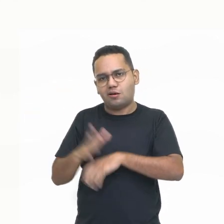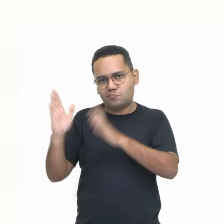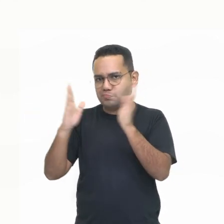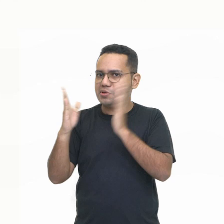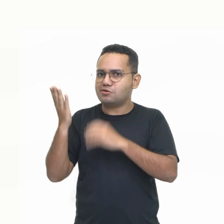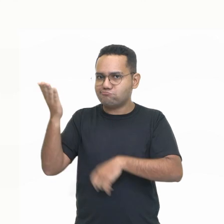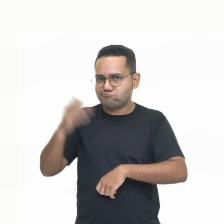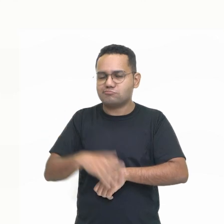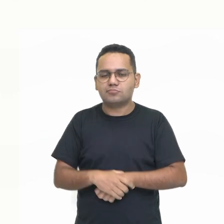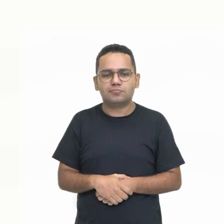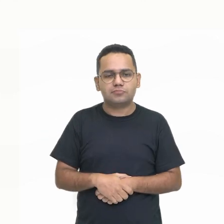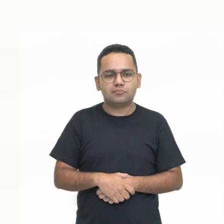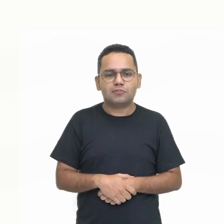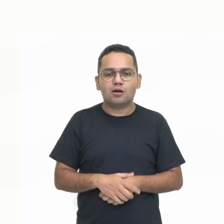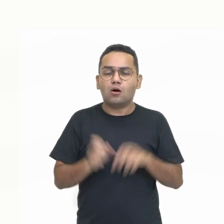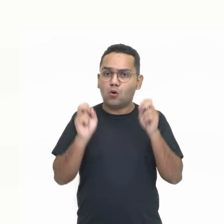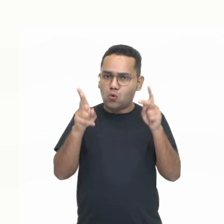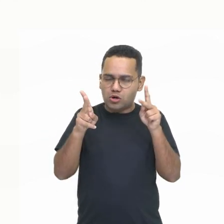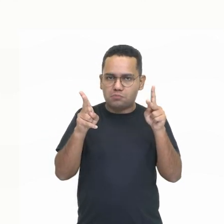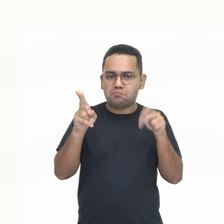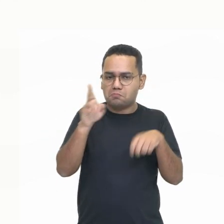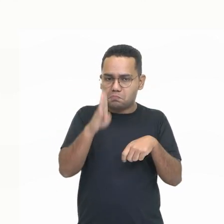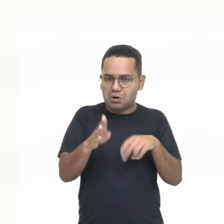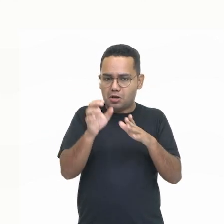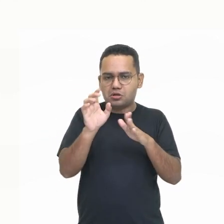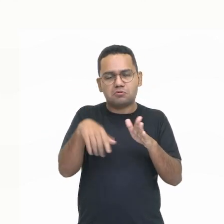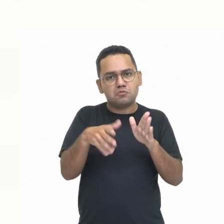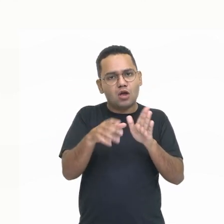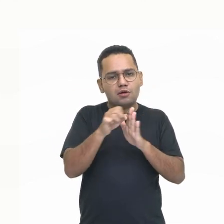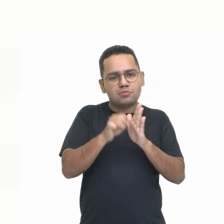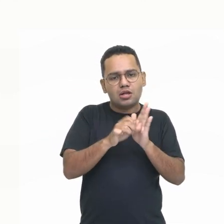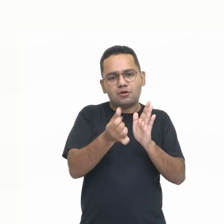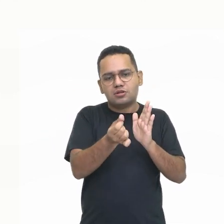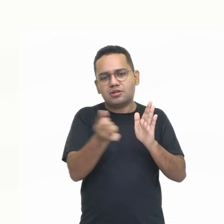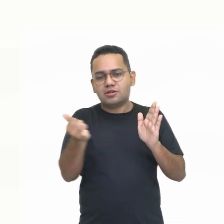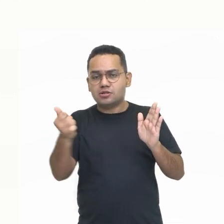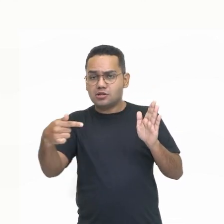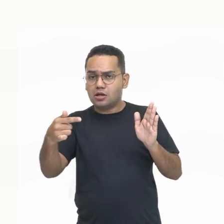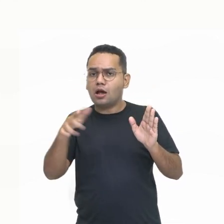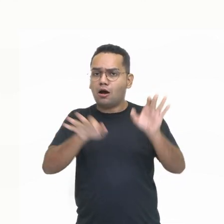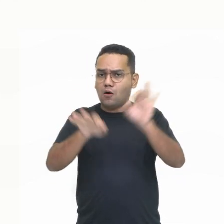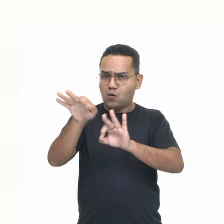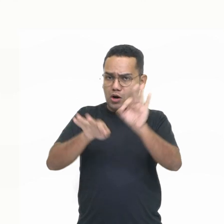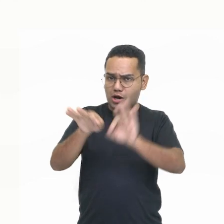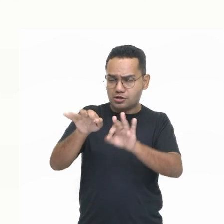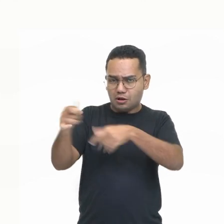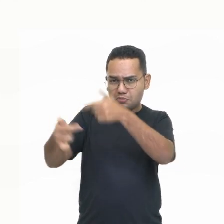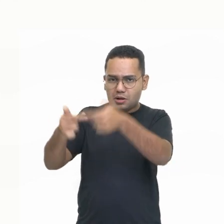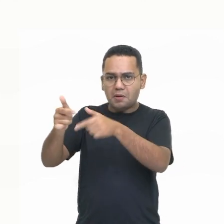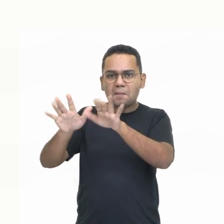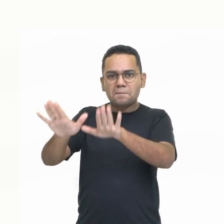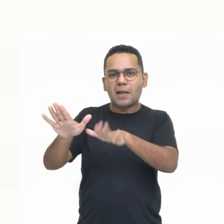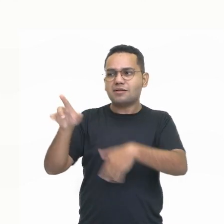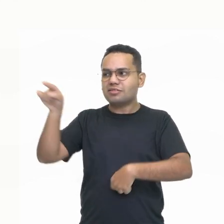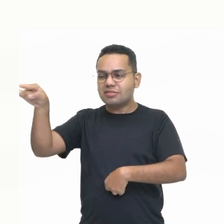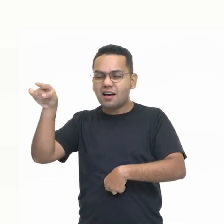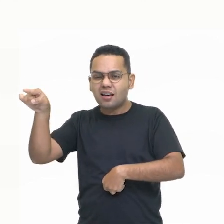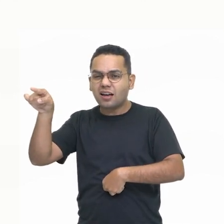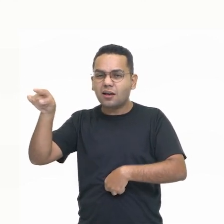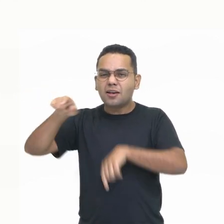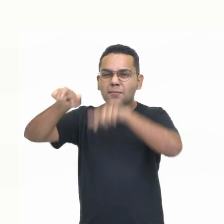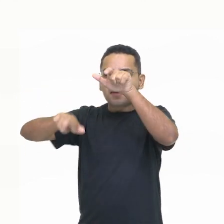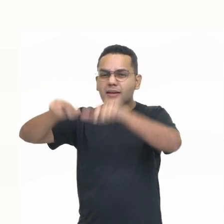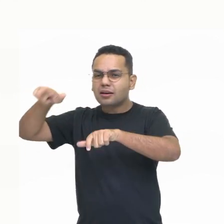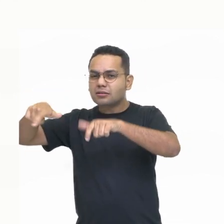ter a organização, a sistematização desse trabalho, mas vai ser em cima de um trabalho escravizado. Né? E é por